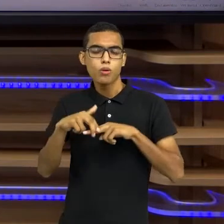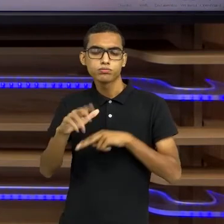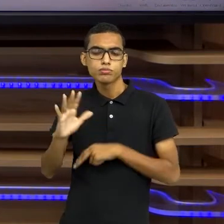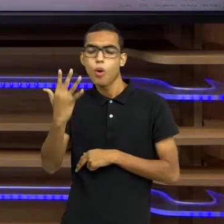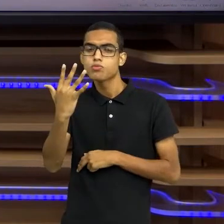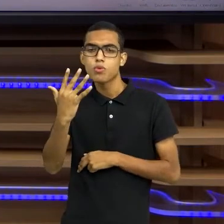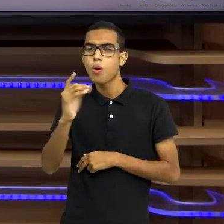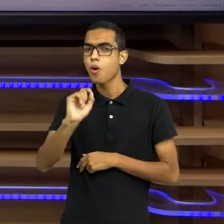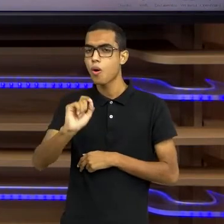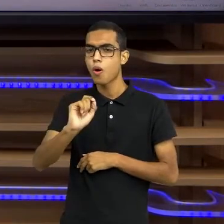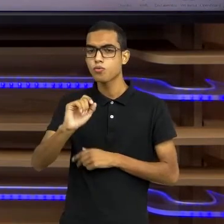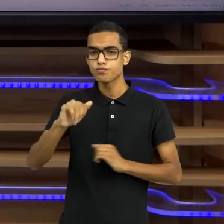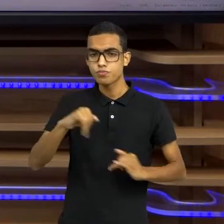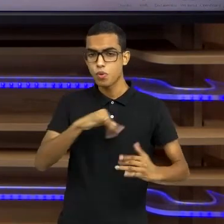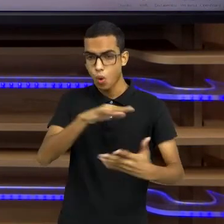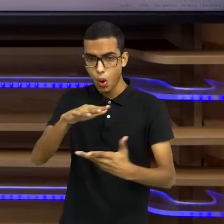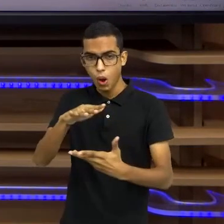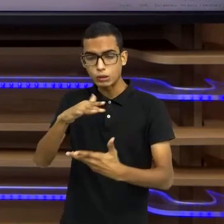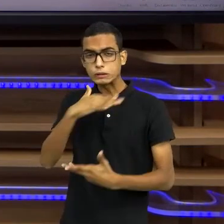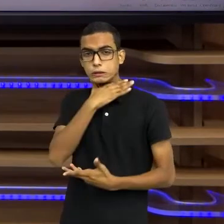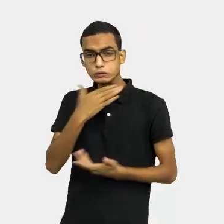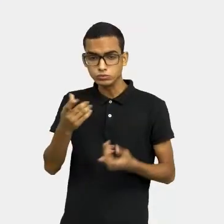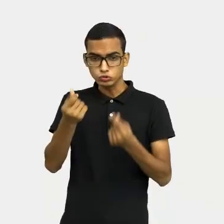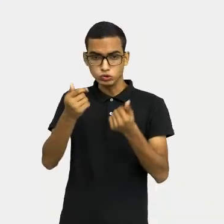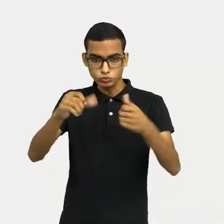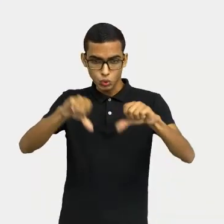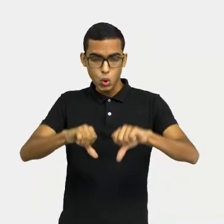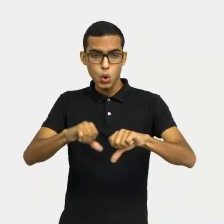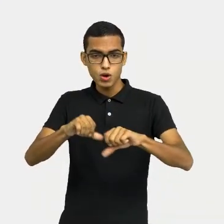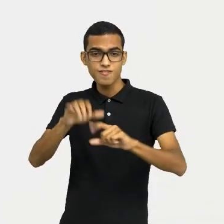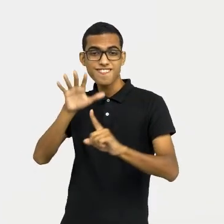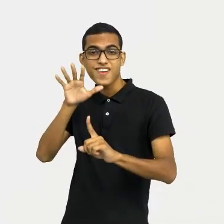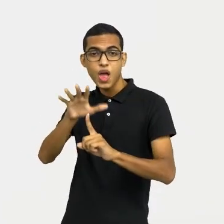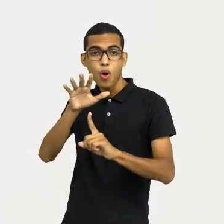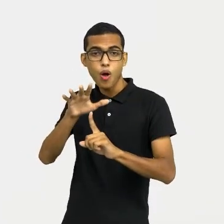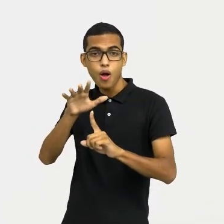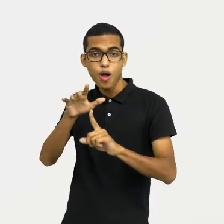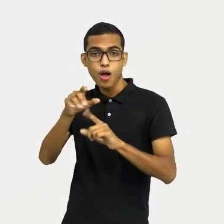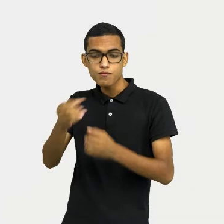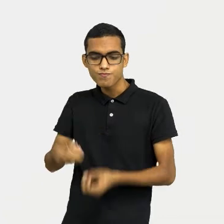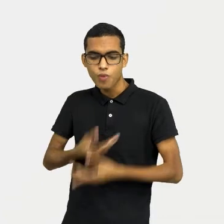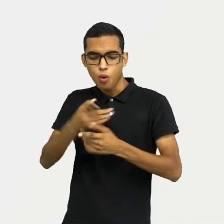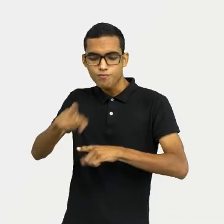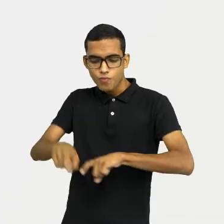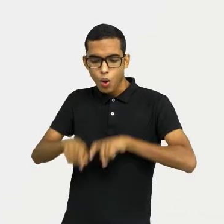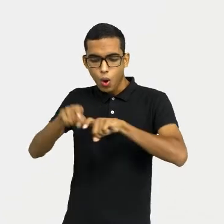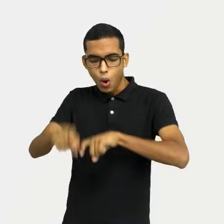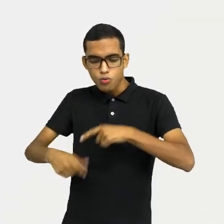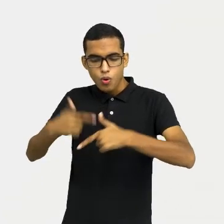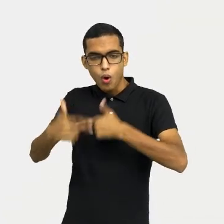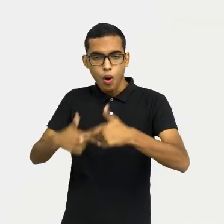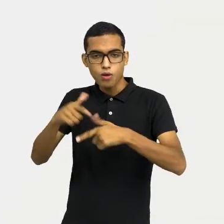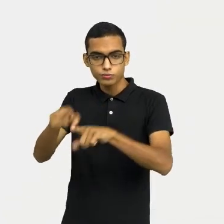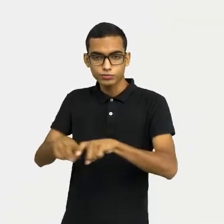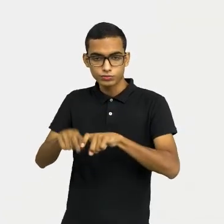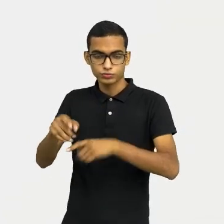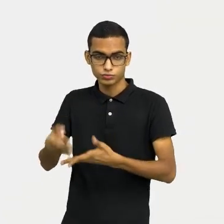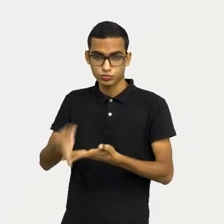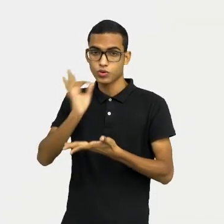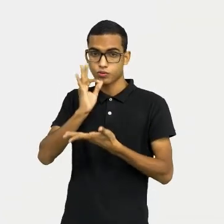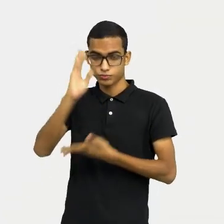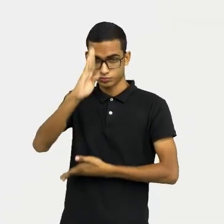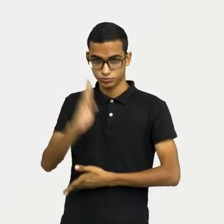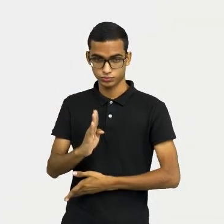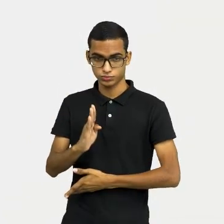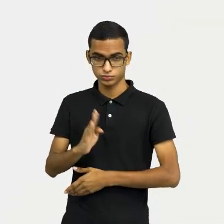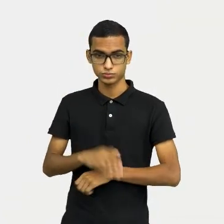que, inclusive, vai afetar o café brasileiro, certo? Só um minutinho. Então, olha aí, temos a crise e as alternativas.